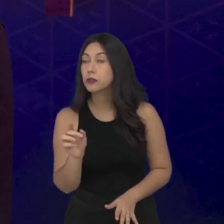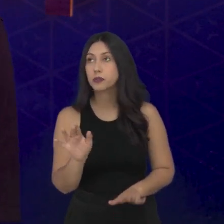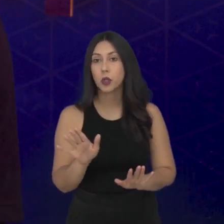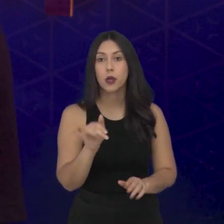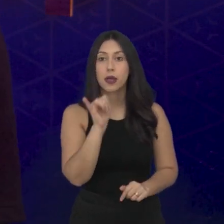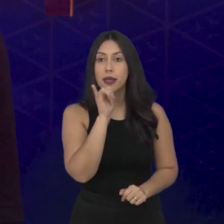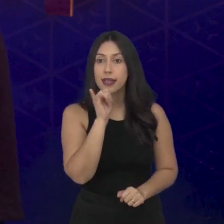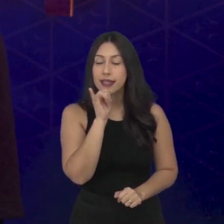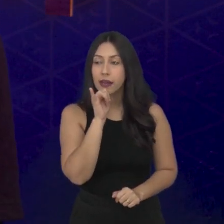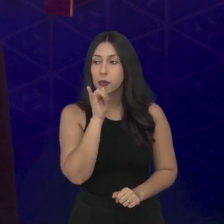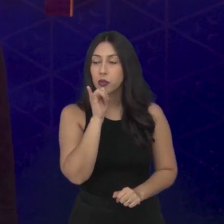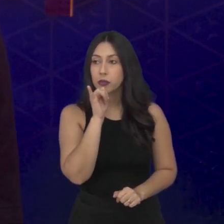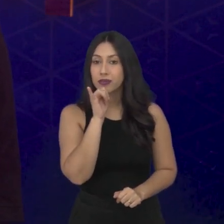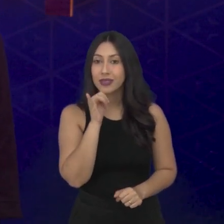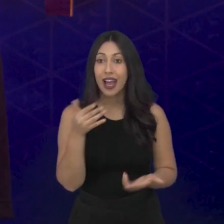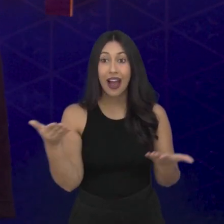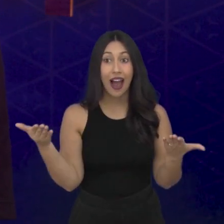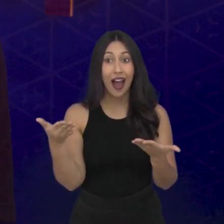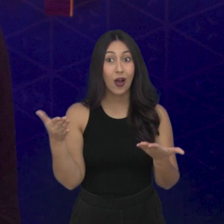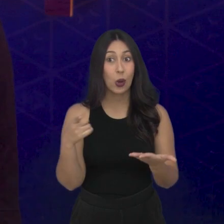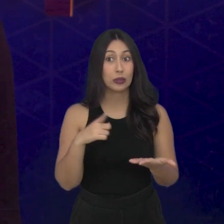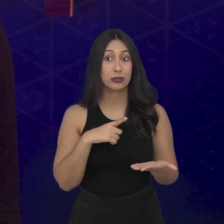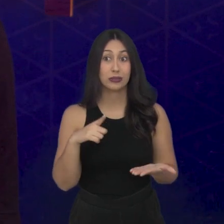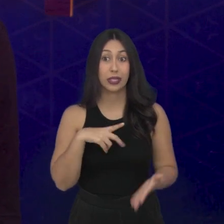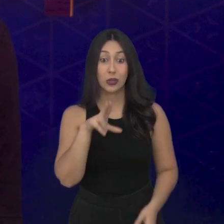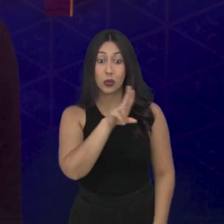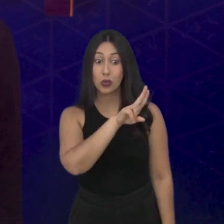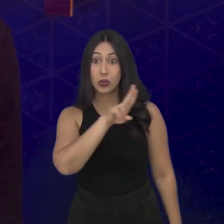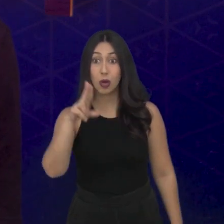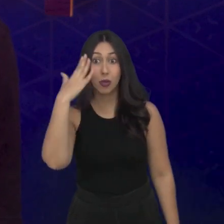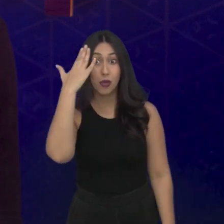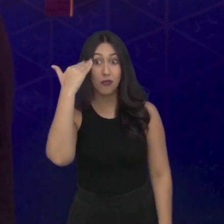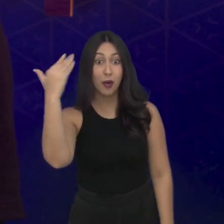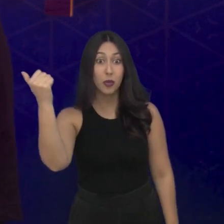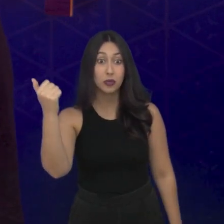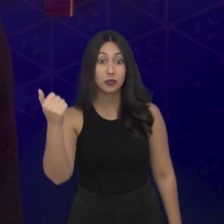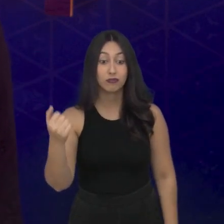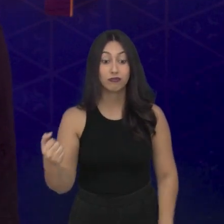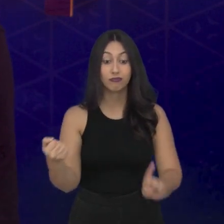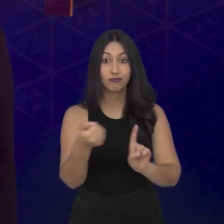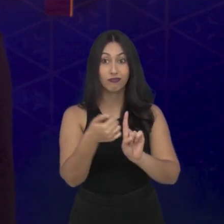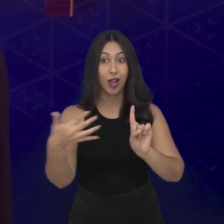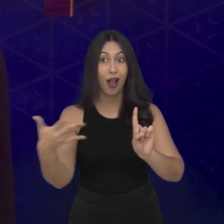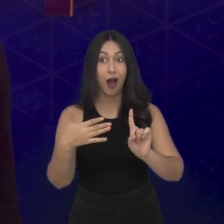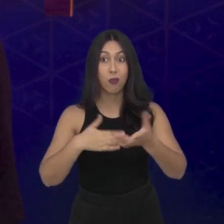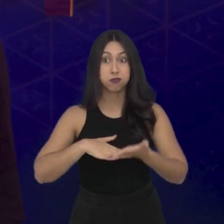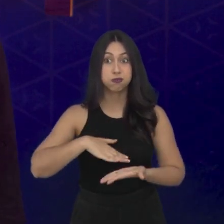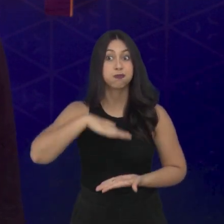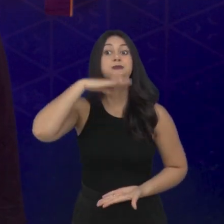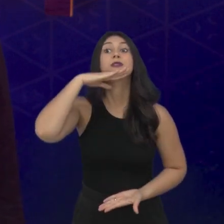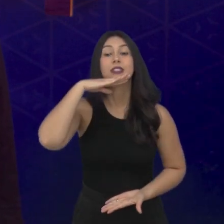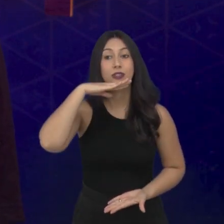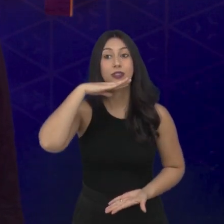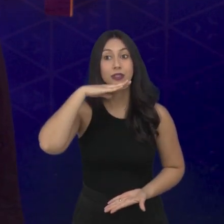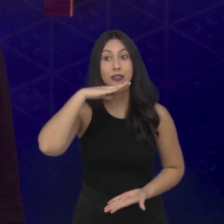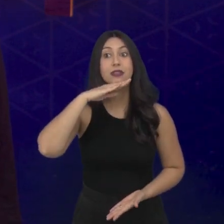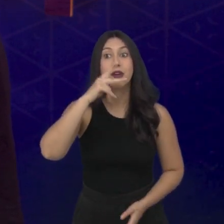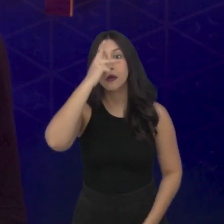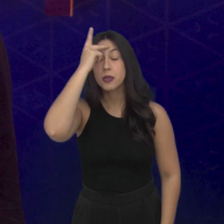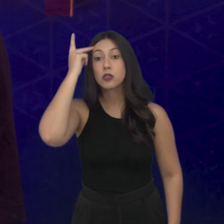exemplo, surgiu aí uma denominação muito comum nos últimos anos, que é o burnout, né? Que as pessoas passam